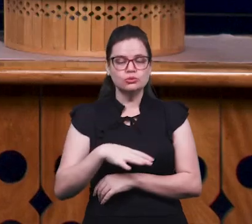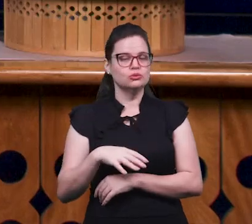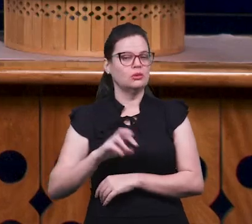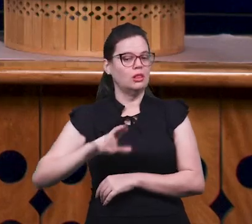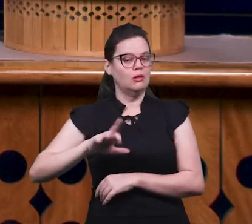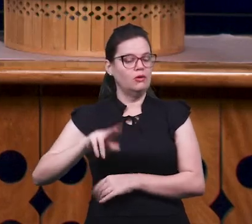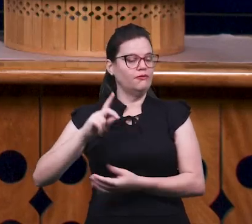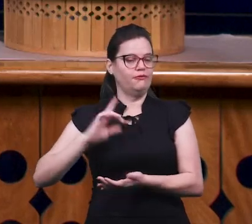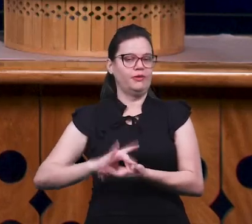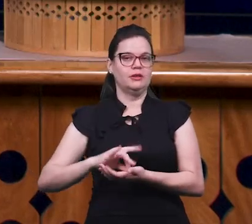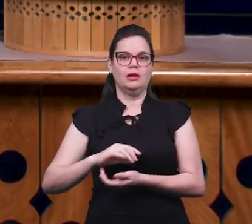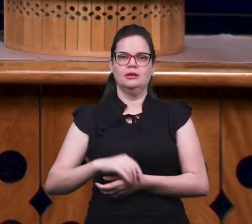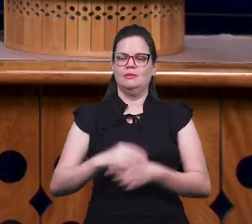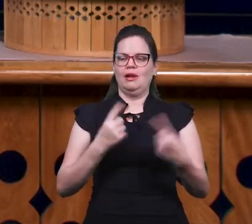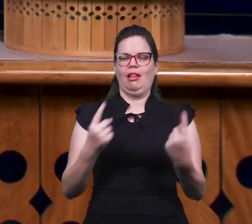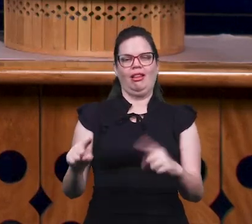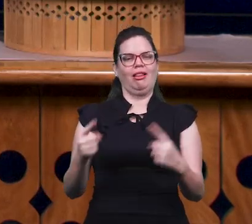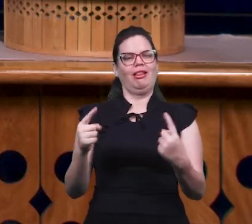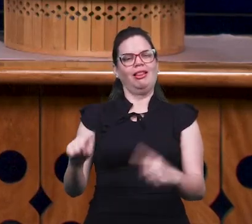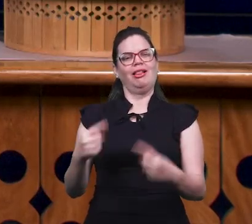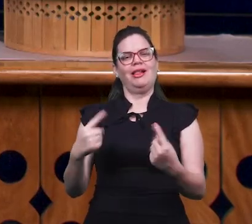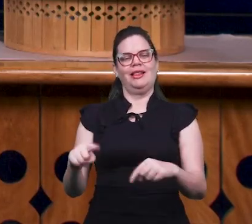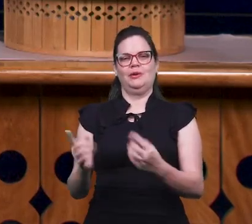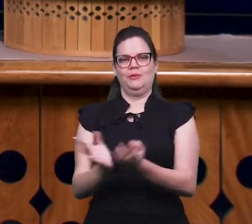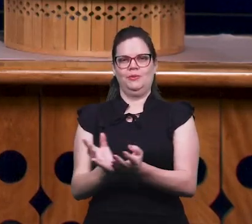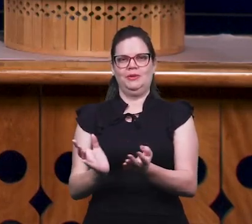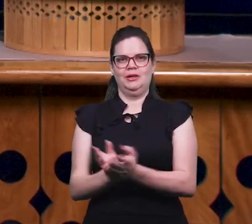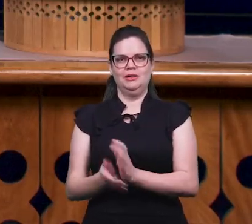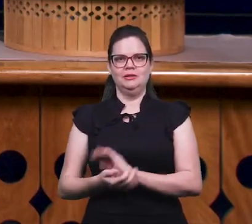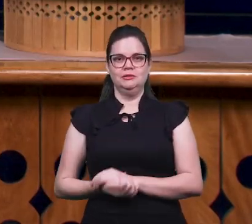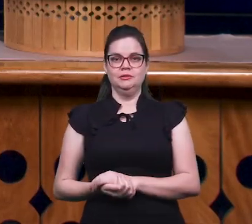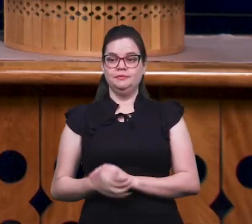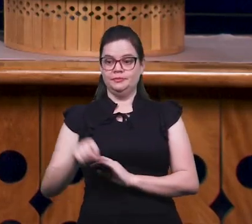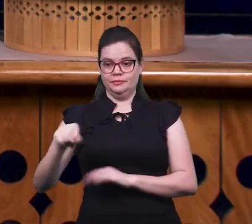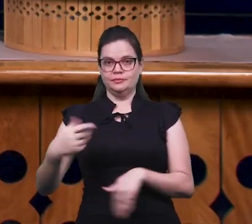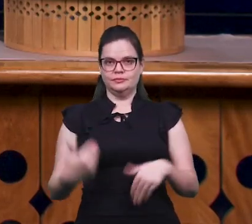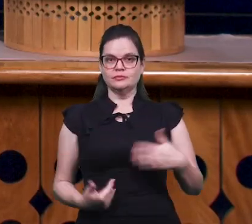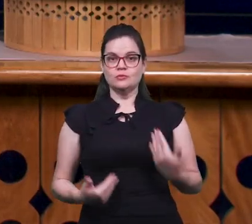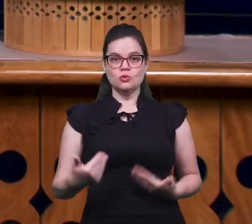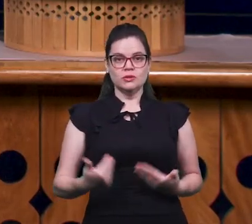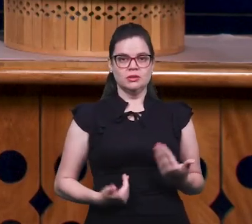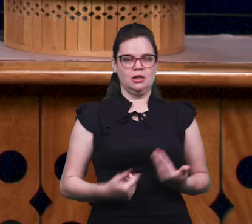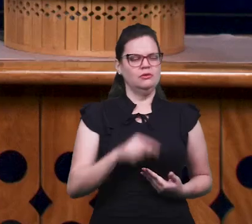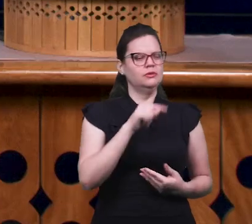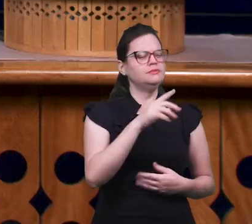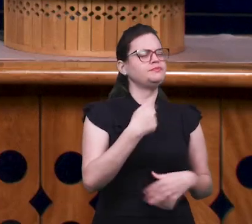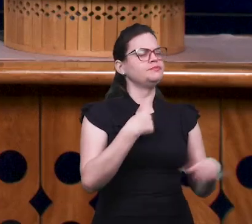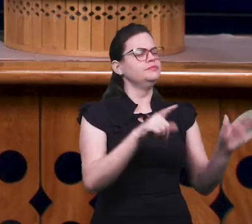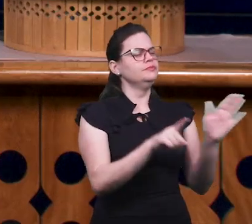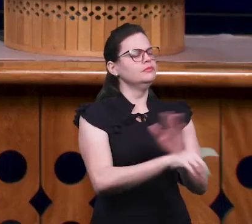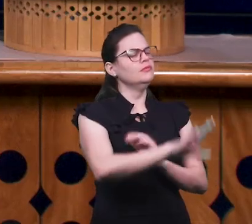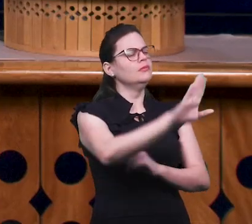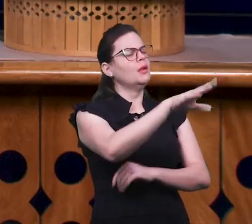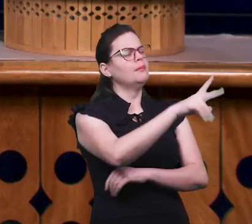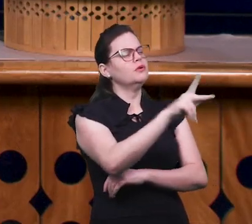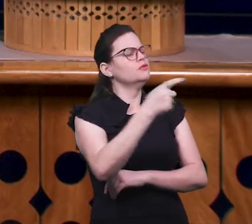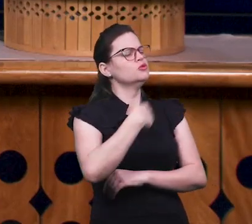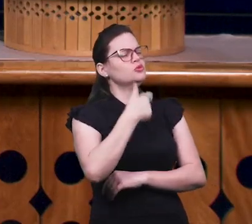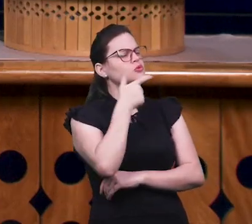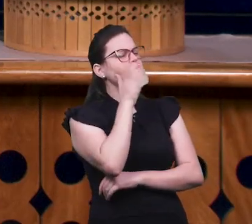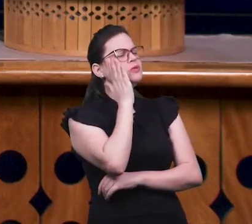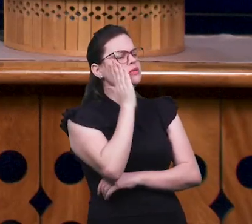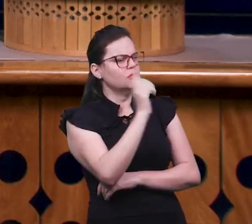Ele achando aquilo um absurdo falar daquilo. Aí o irmão, aluno na classe, fez uma pergunta para ele, professor, mas eu não estou entendendo, o senhor está contra